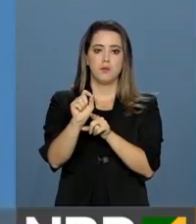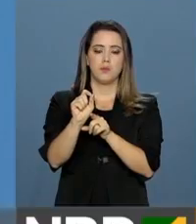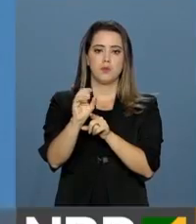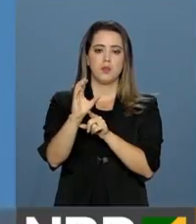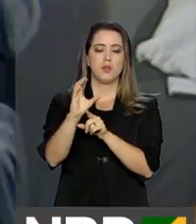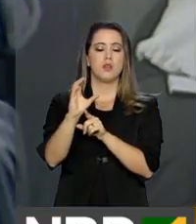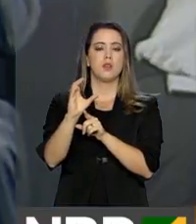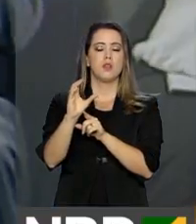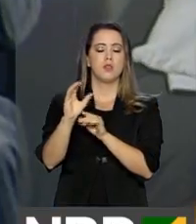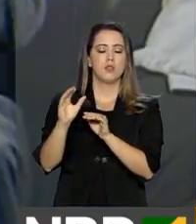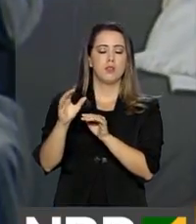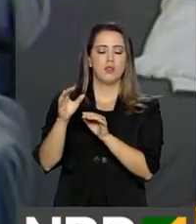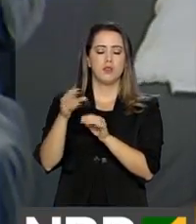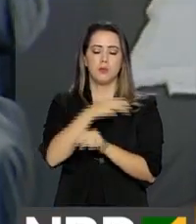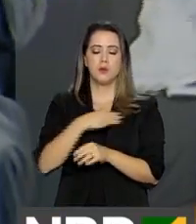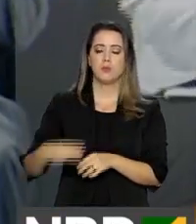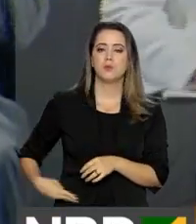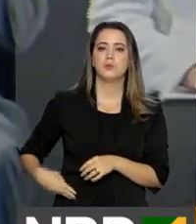deles